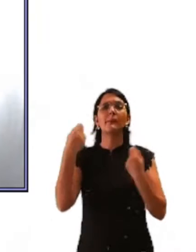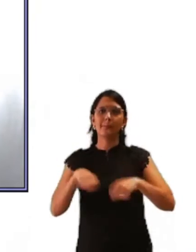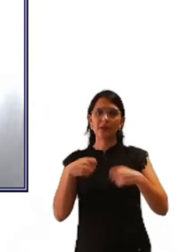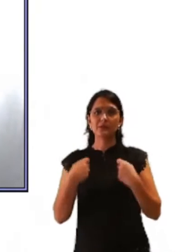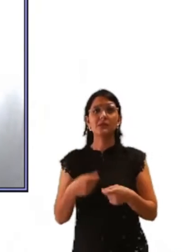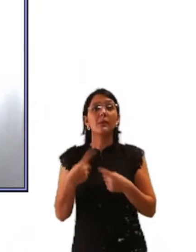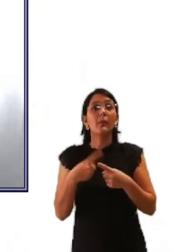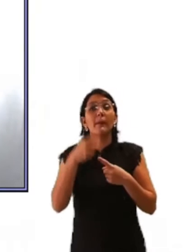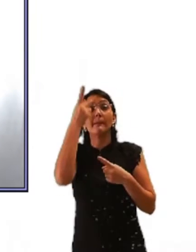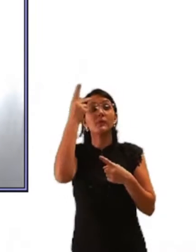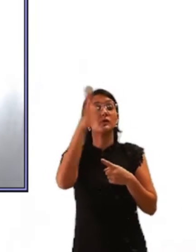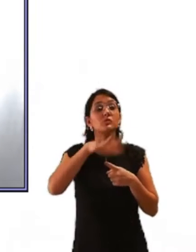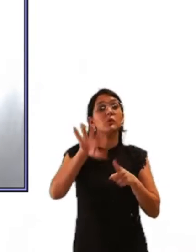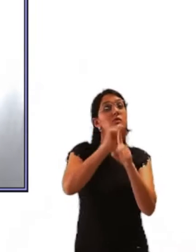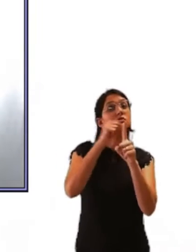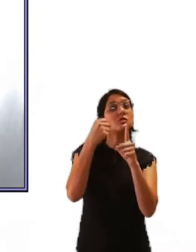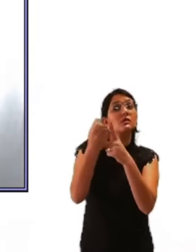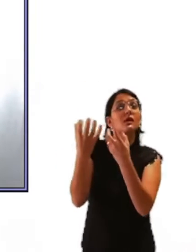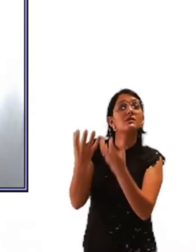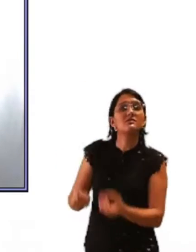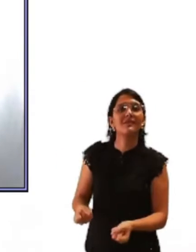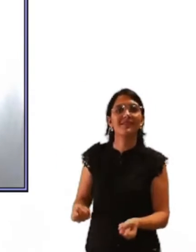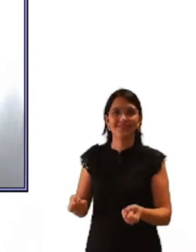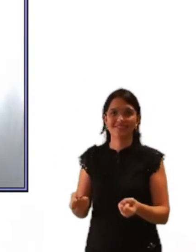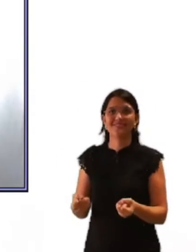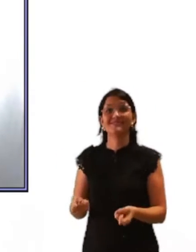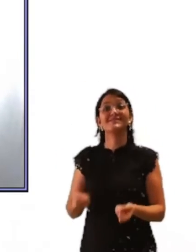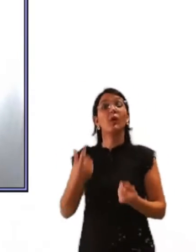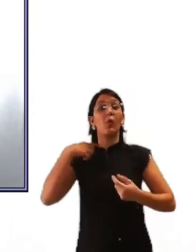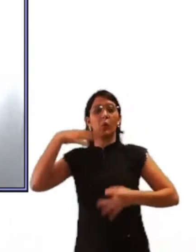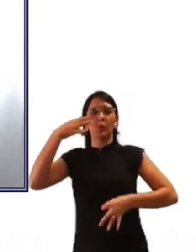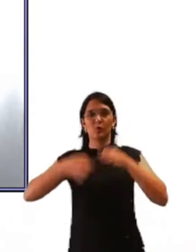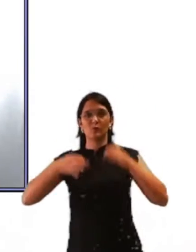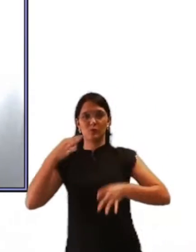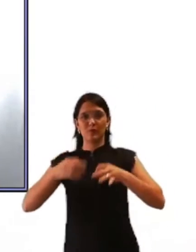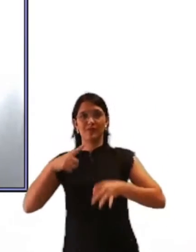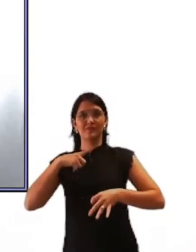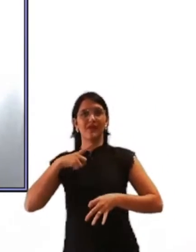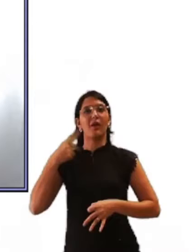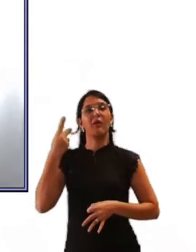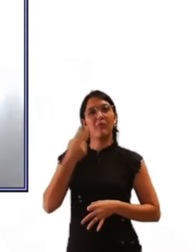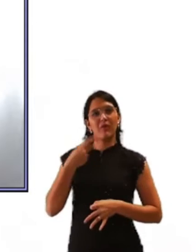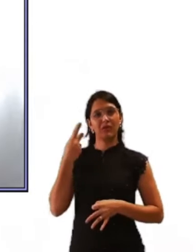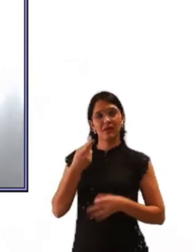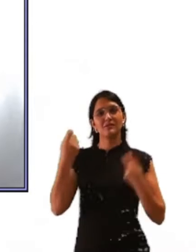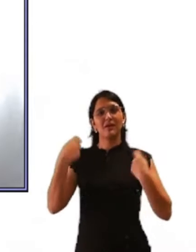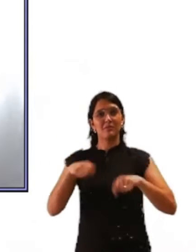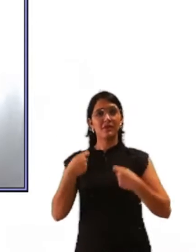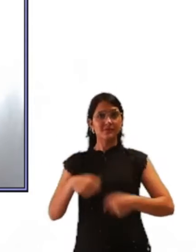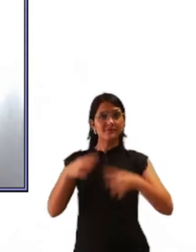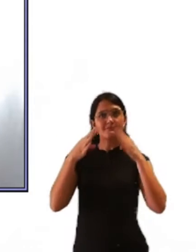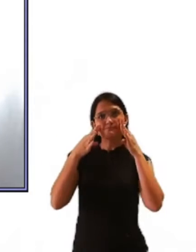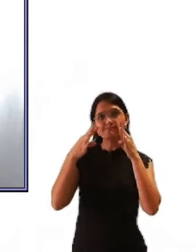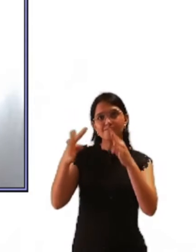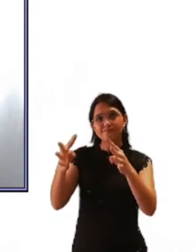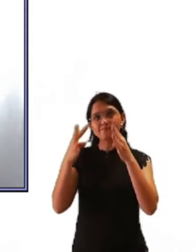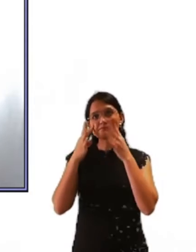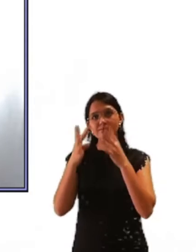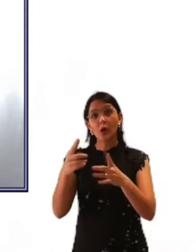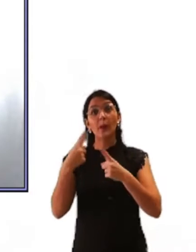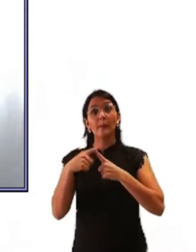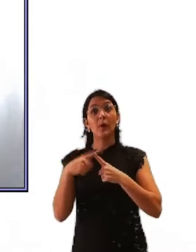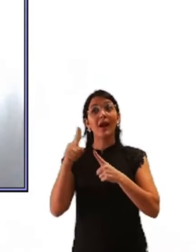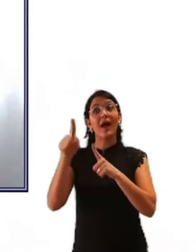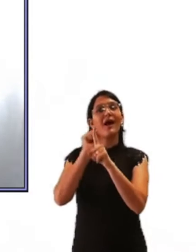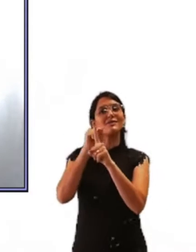anseio social, o juiz é um agente político, então ele tem que se atentar porque a